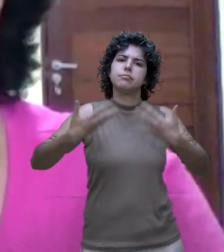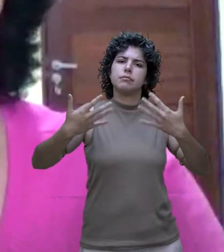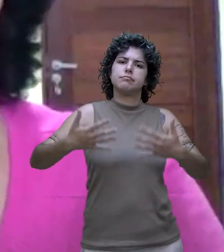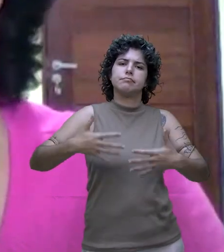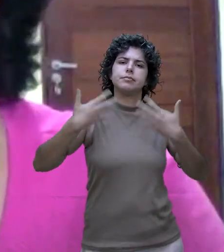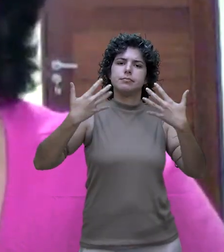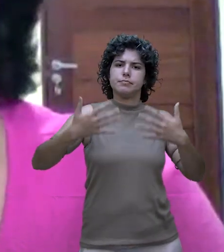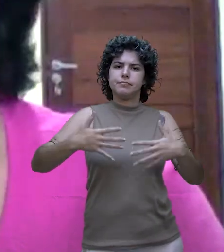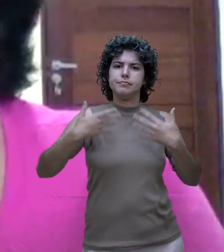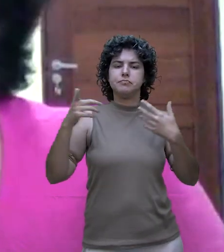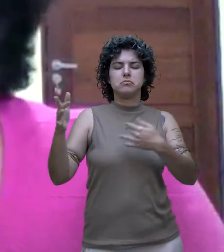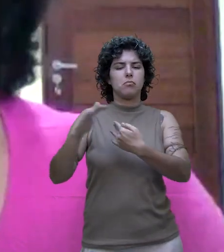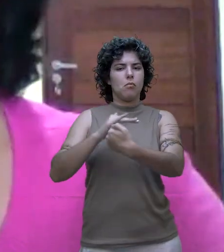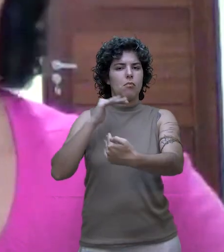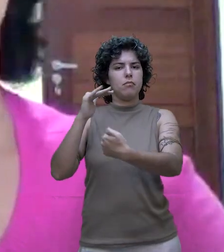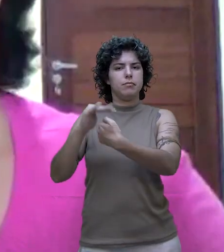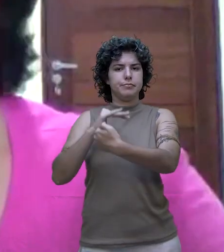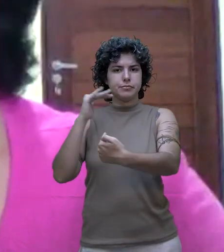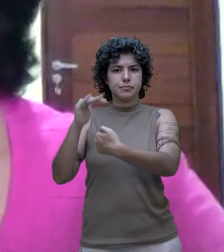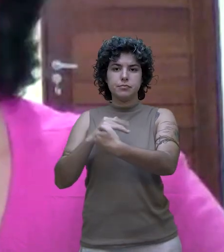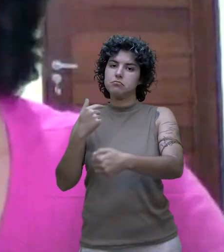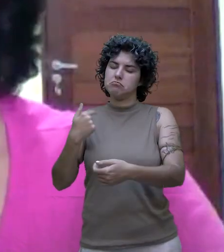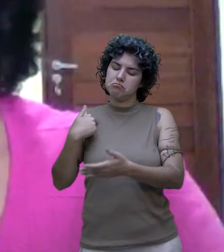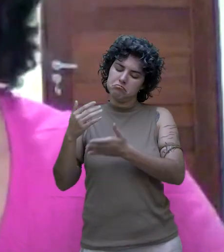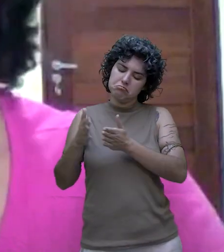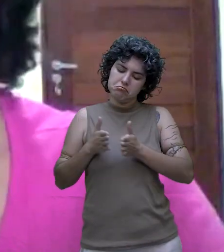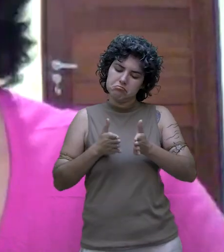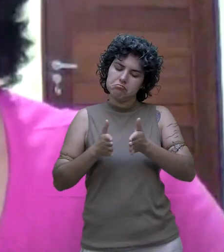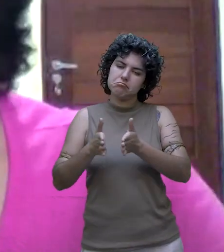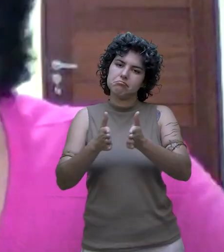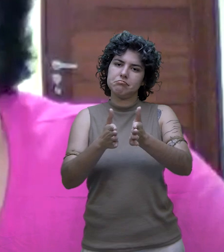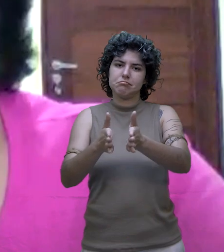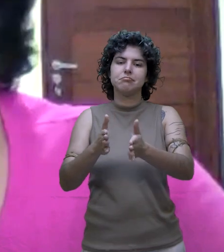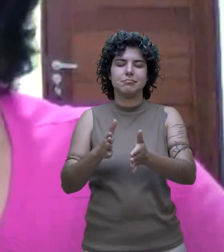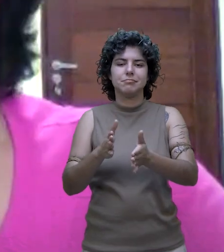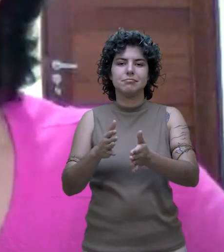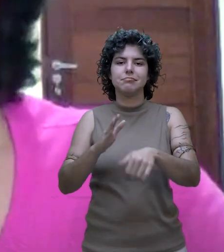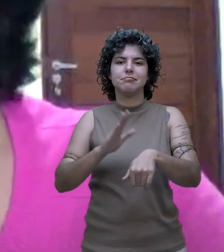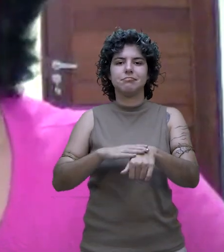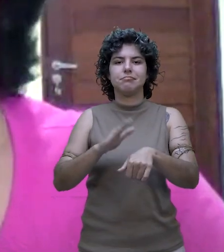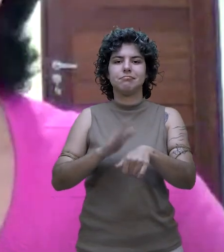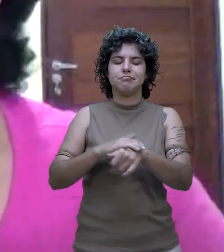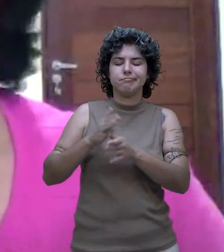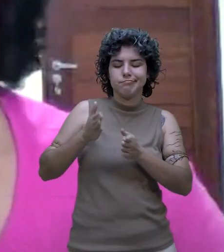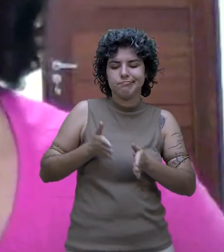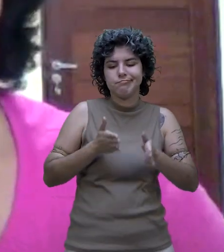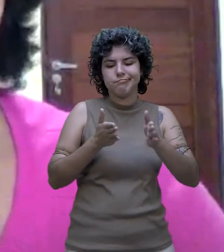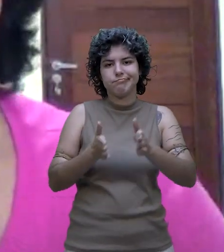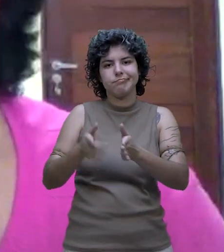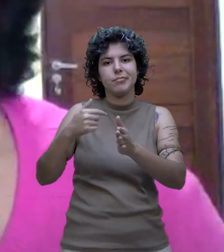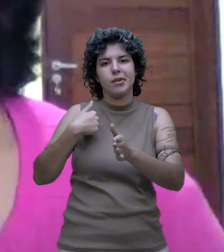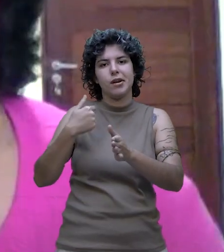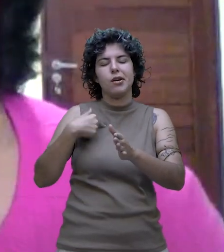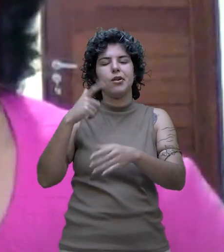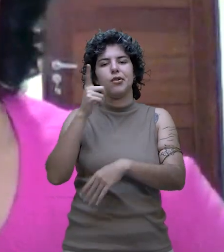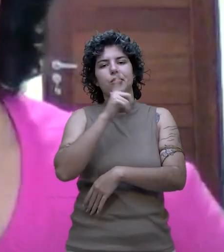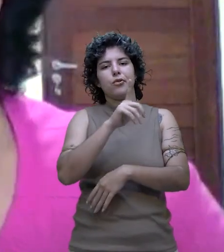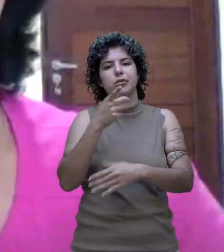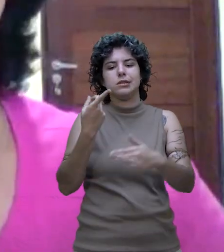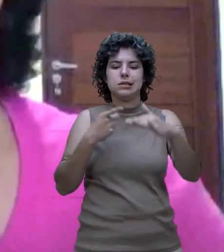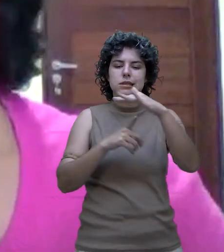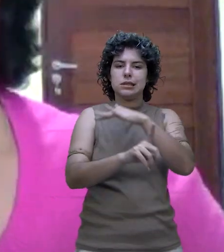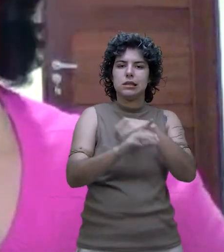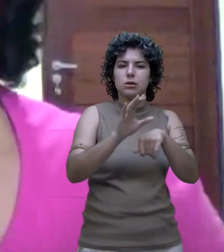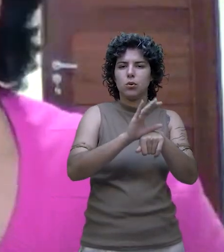foi ele dando as instruções, e aí eu fui, né, depois fui aprendendo, fazendo cursos, então ele também conseguia alguns